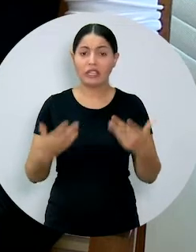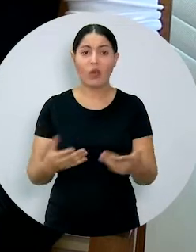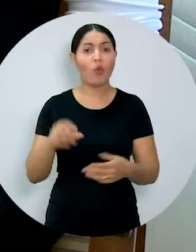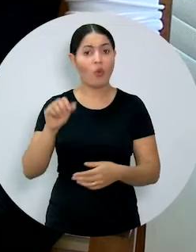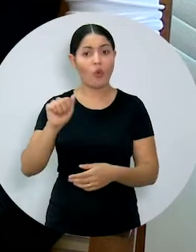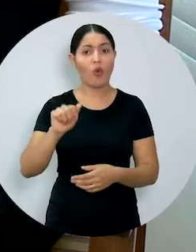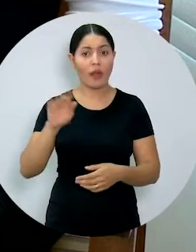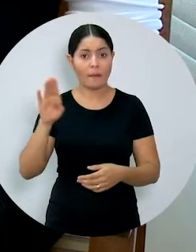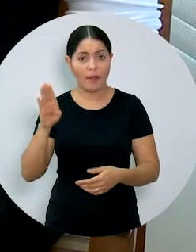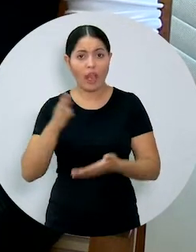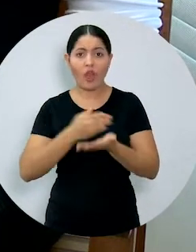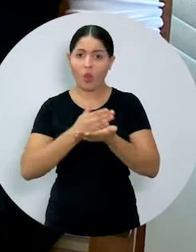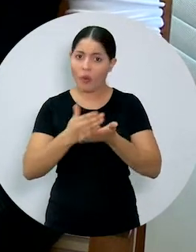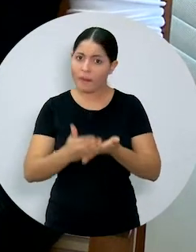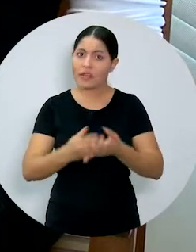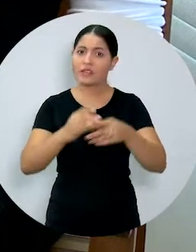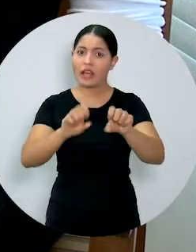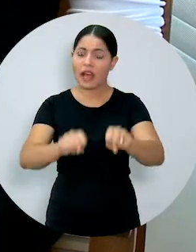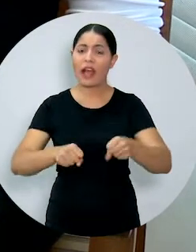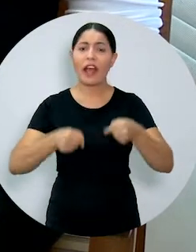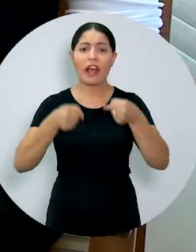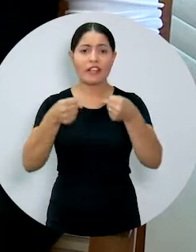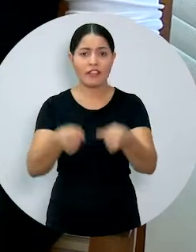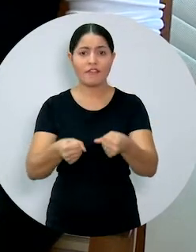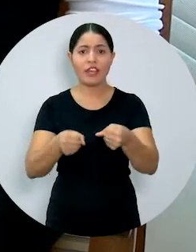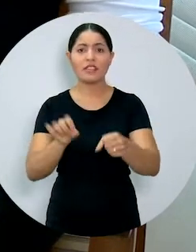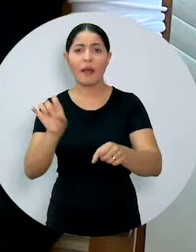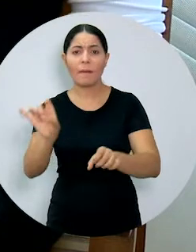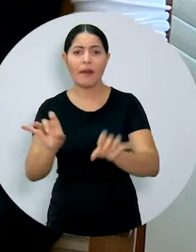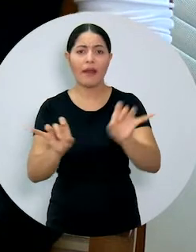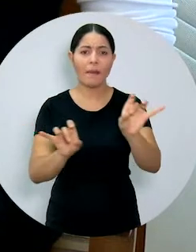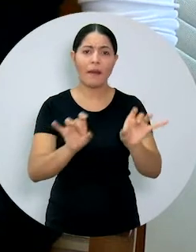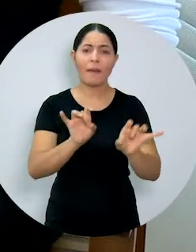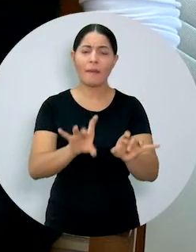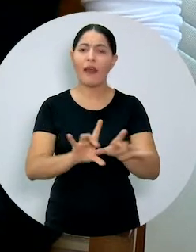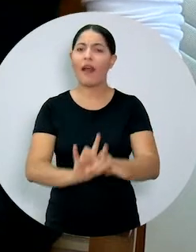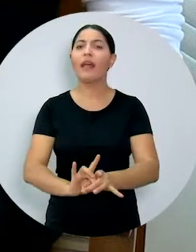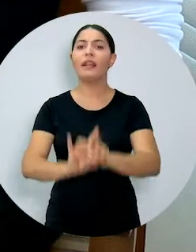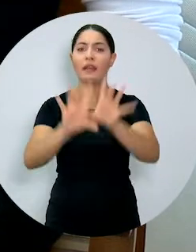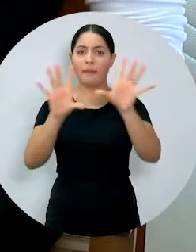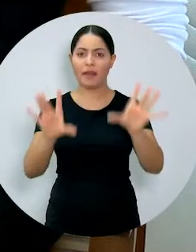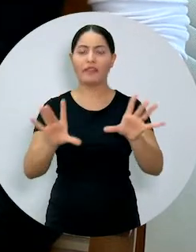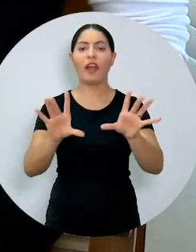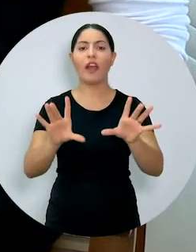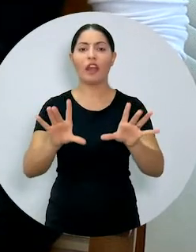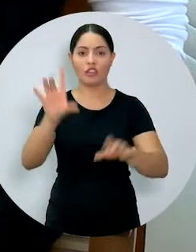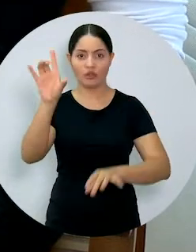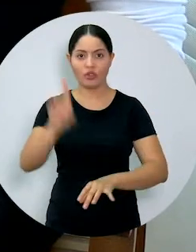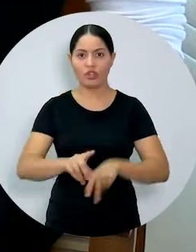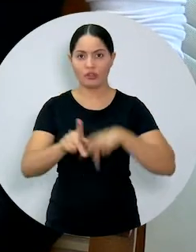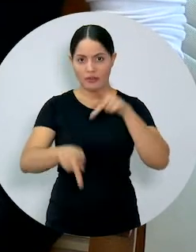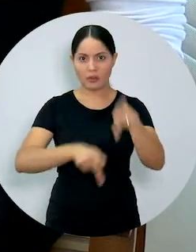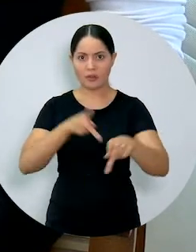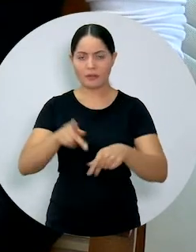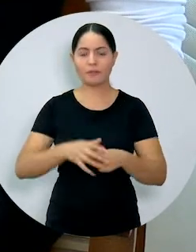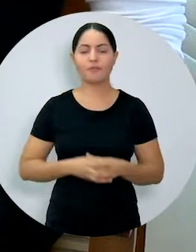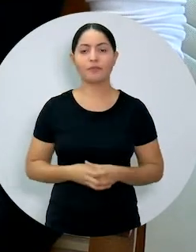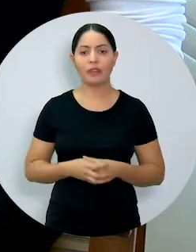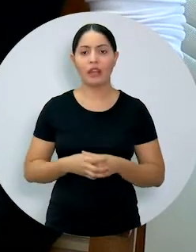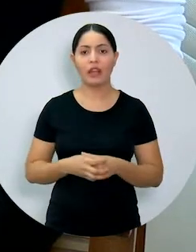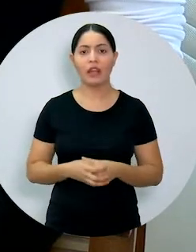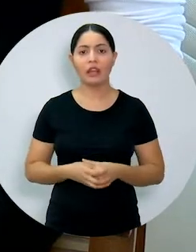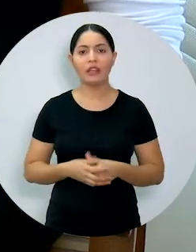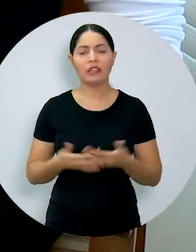Advogados sempre foi um bastião de defesa dos direitos individuais, da liberdade, dos direitos do cidadão. Rui Barbosa é a